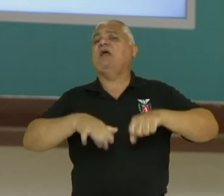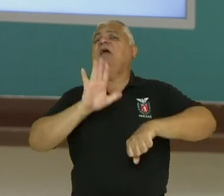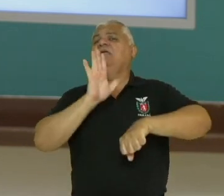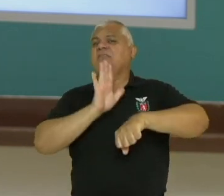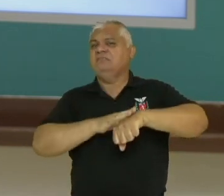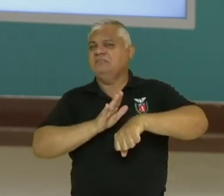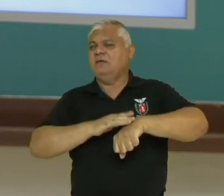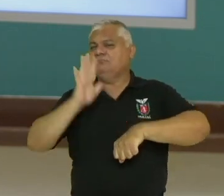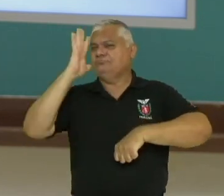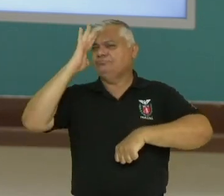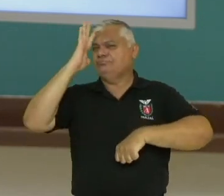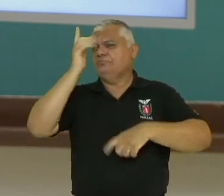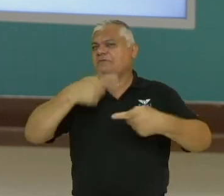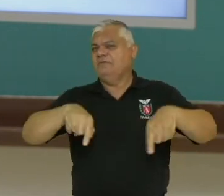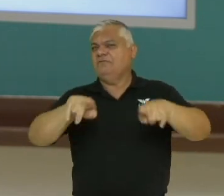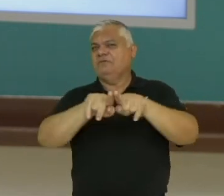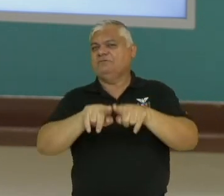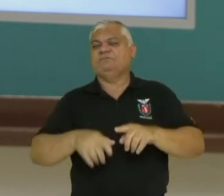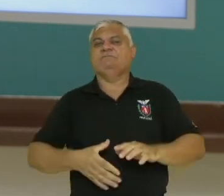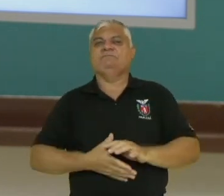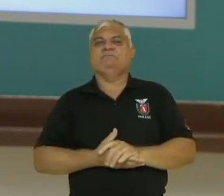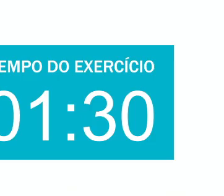para você pensar e eu já retorno.